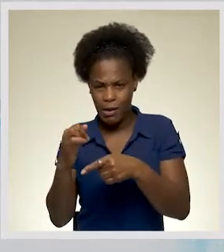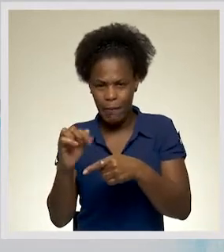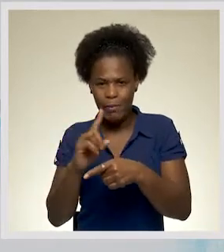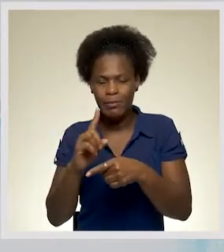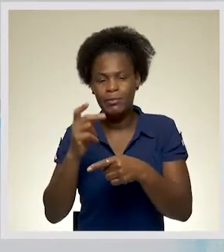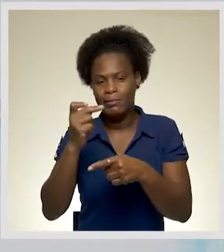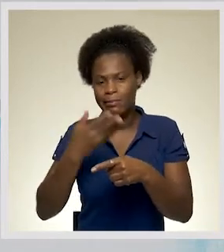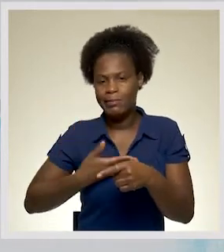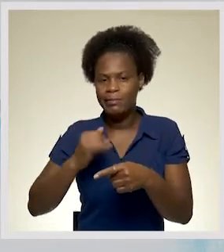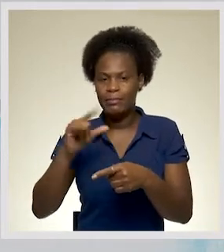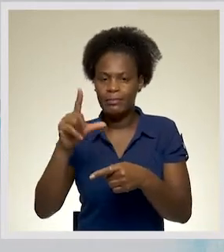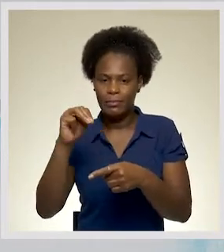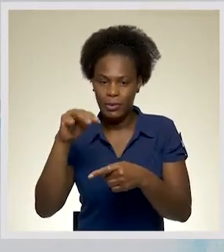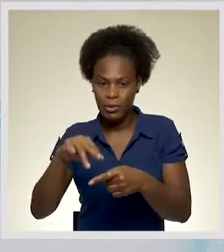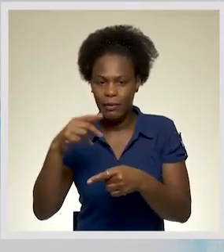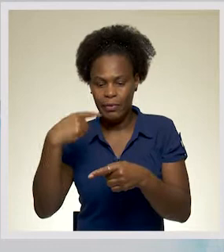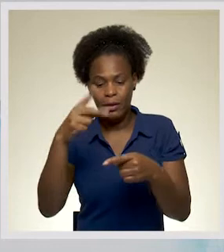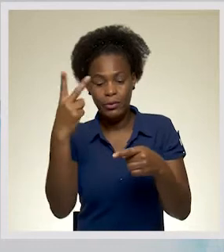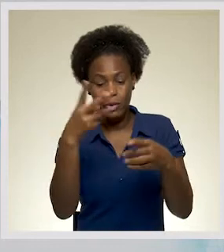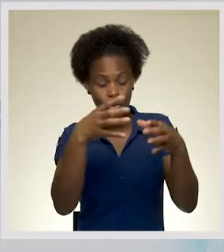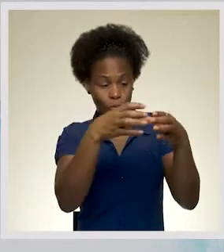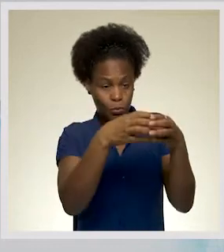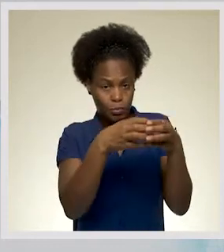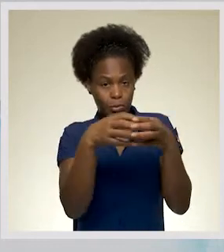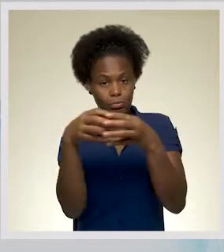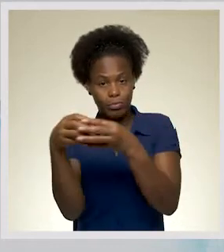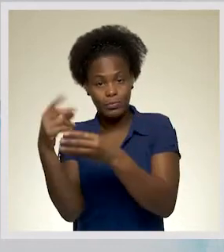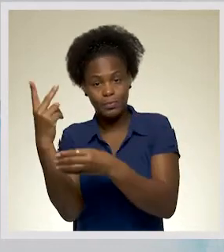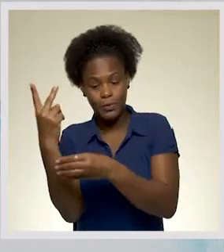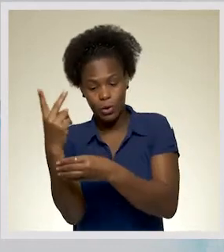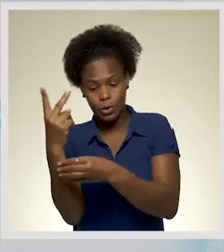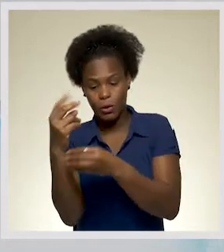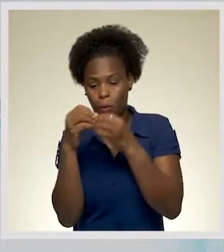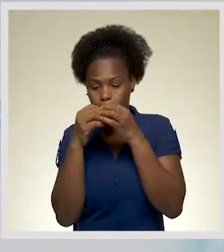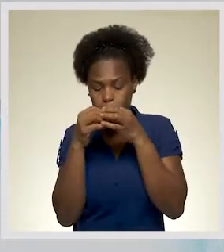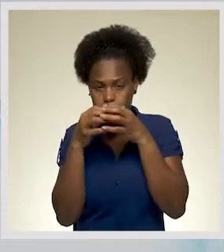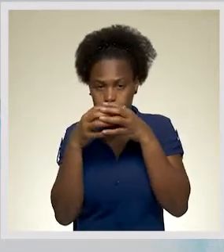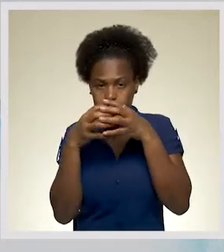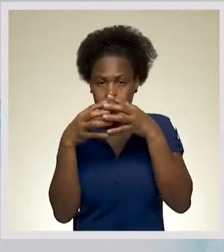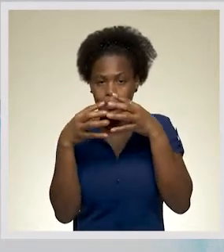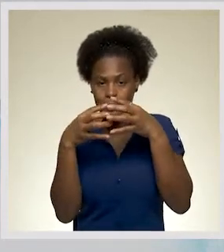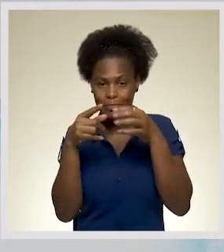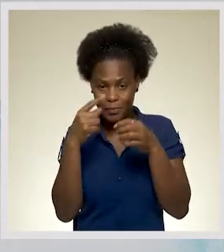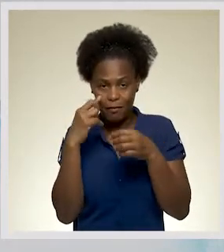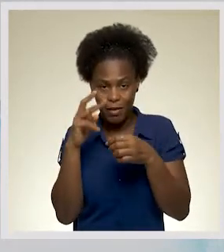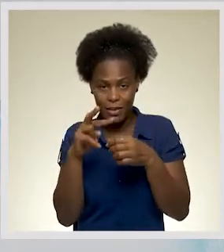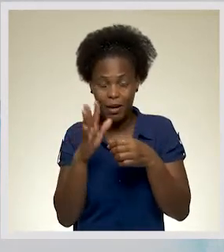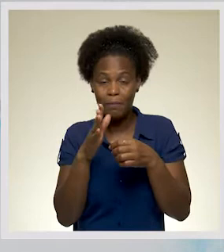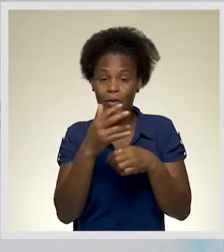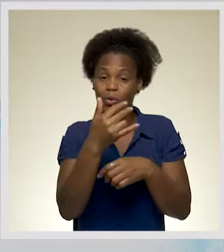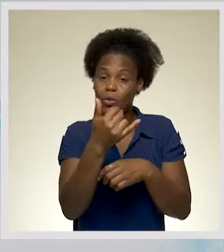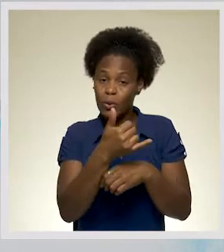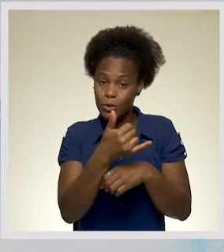levou 2 grupos com 2 balões. Repararam? 2 balões e